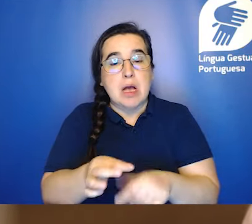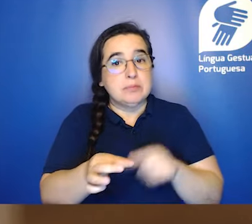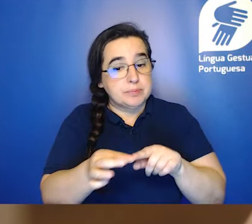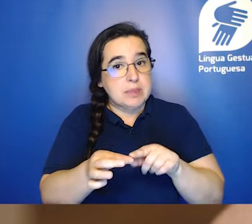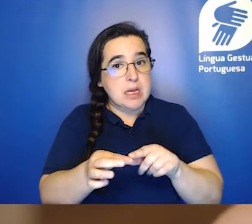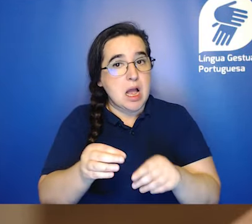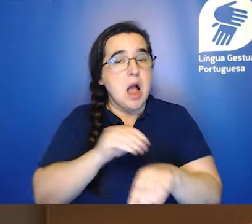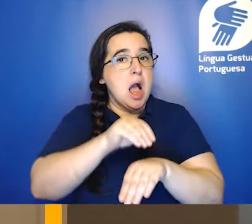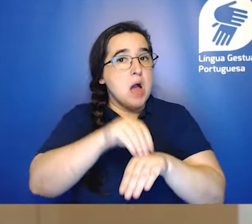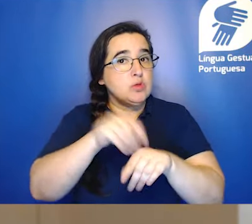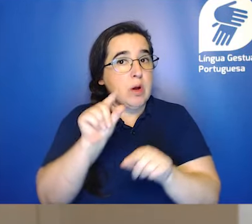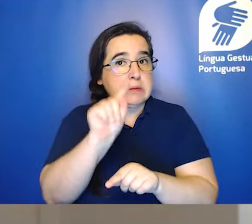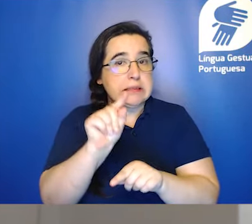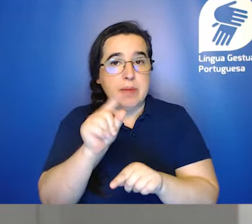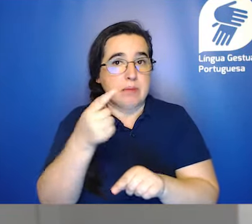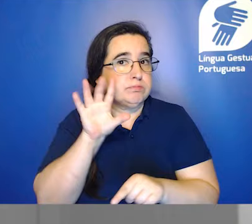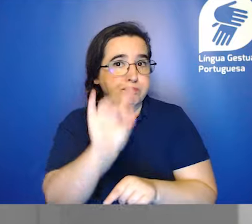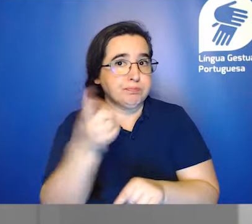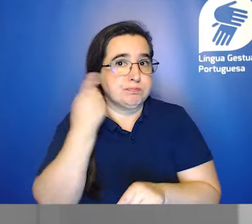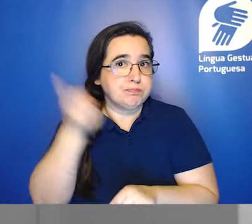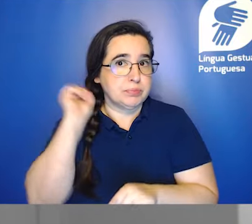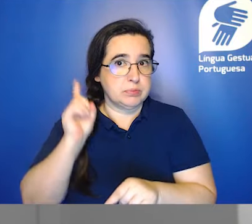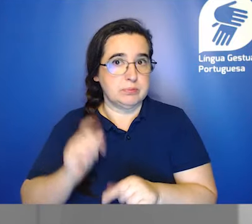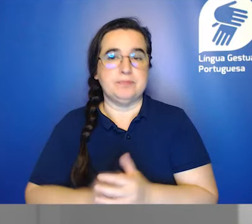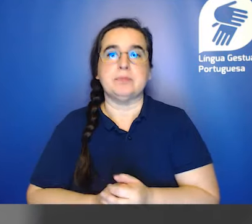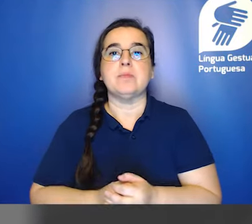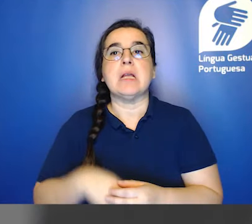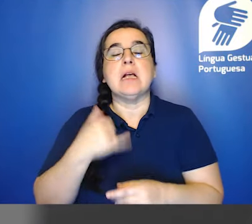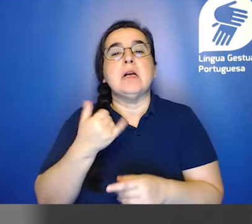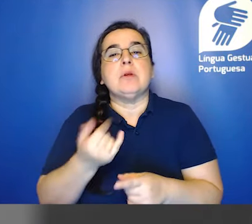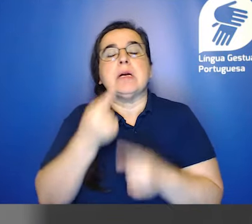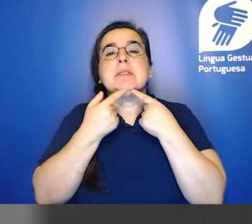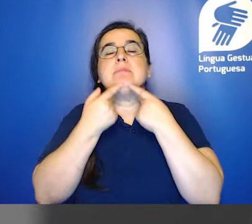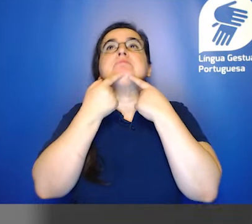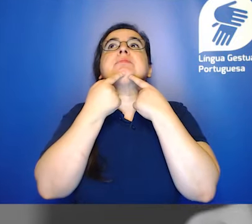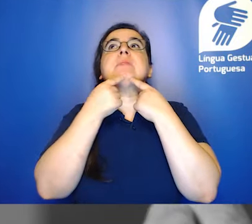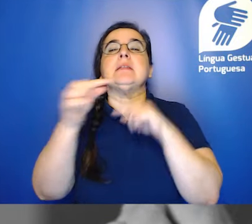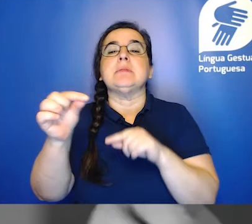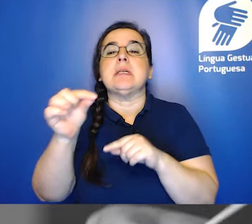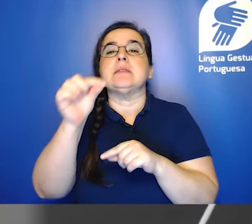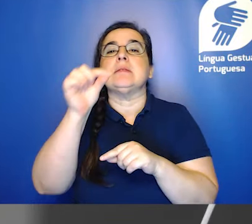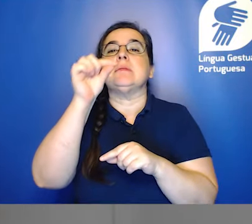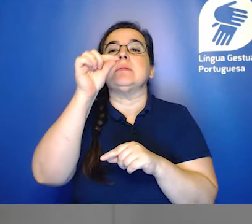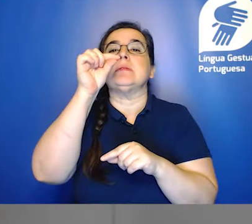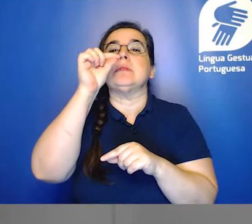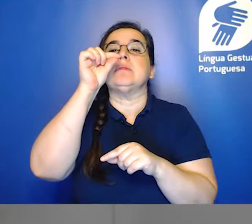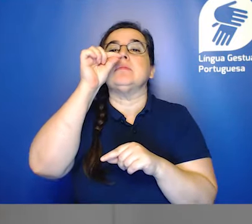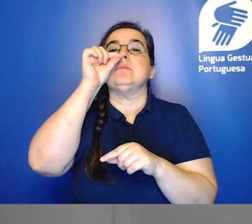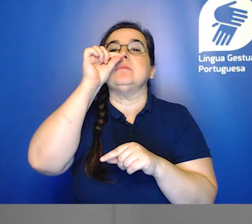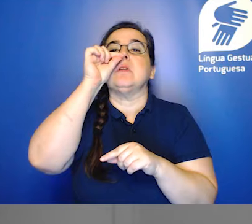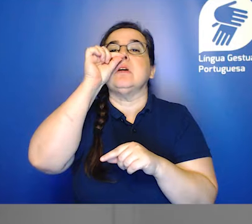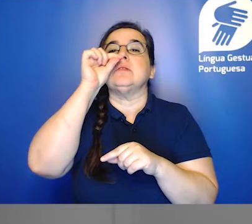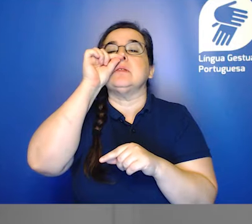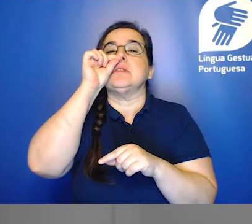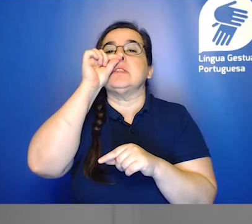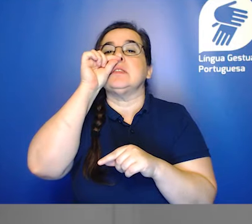da embalagem, segurando-a pela extremidade. Não toque no algodão. Com a cabeça ligeiramente inclinada para